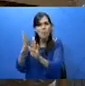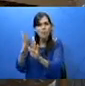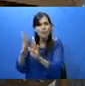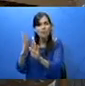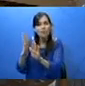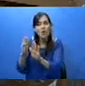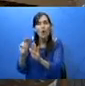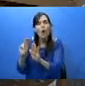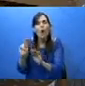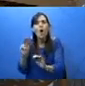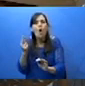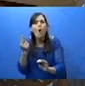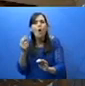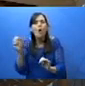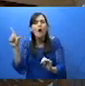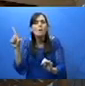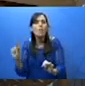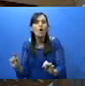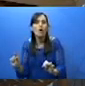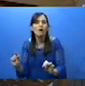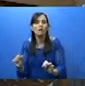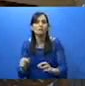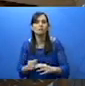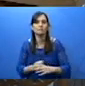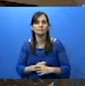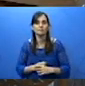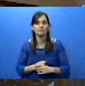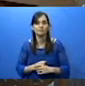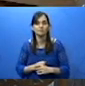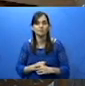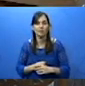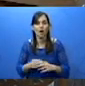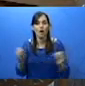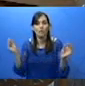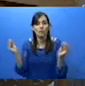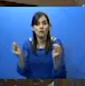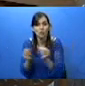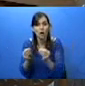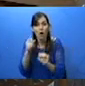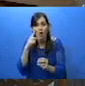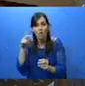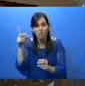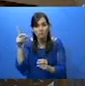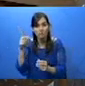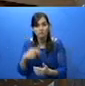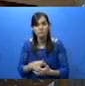Ou é menor do que 1 metro? Ele é menor do que 1 metro? Se eu fechar a trena aqui, ó.